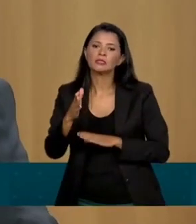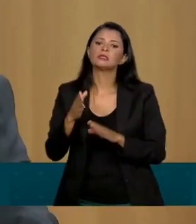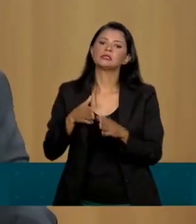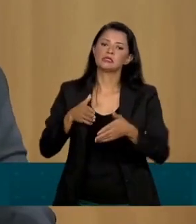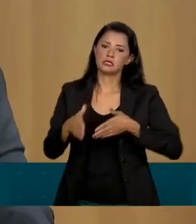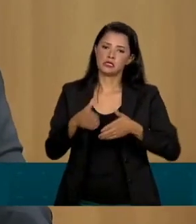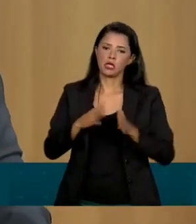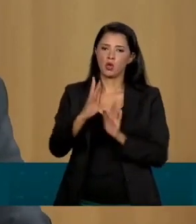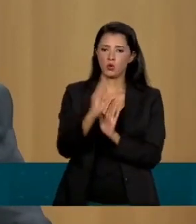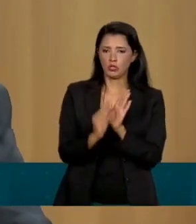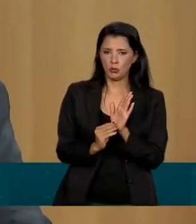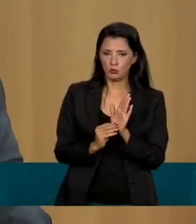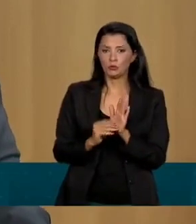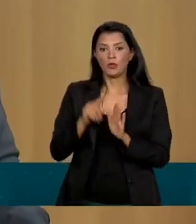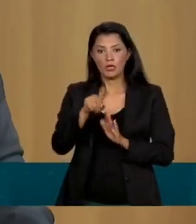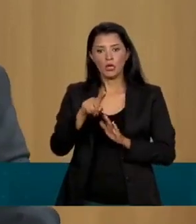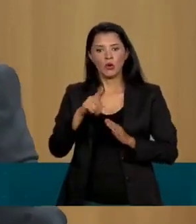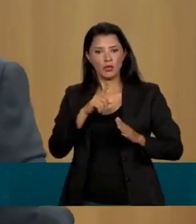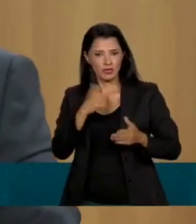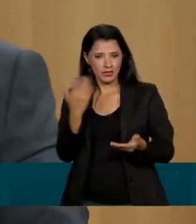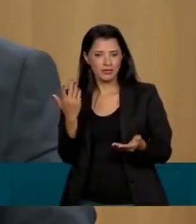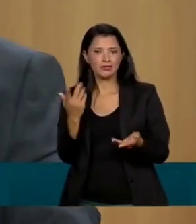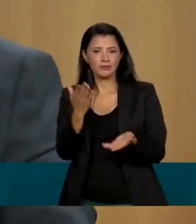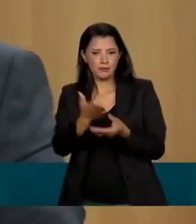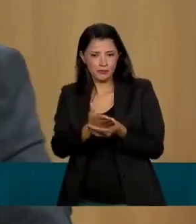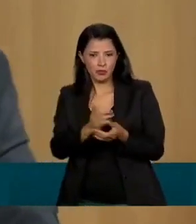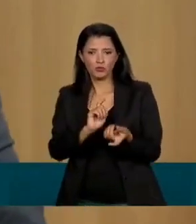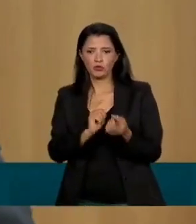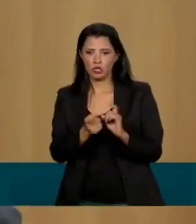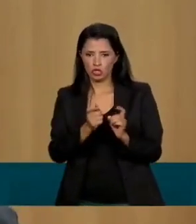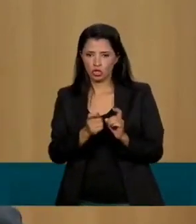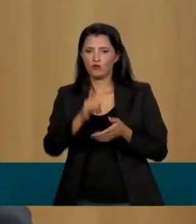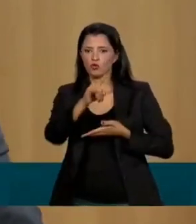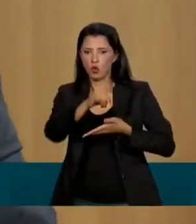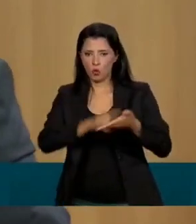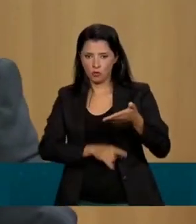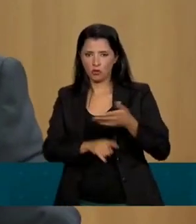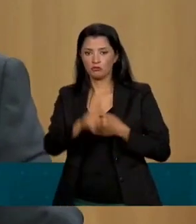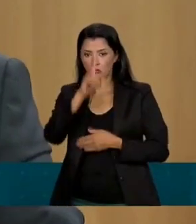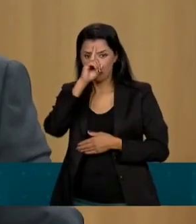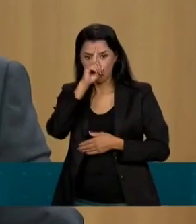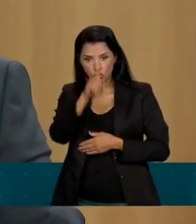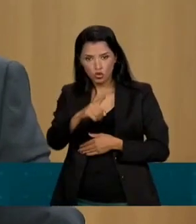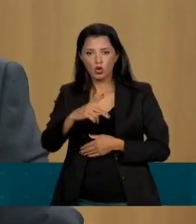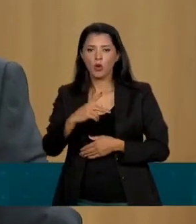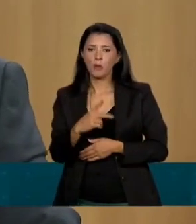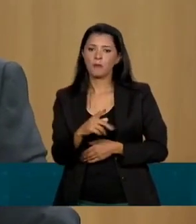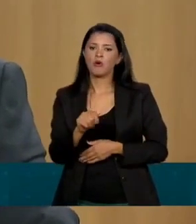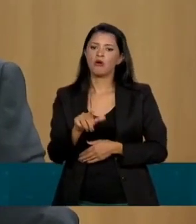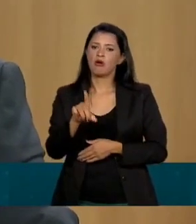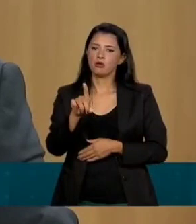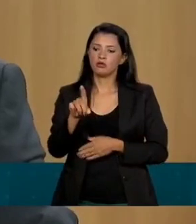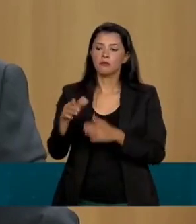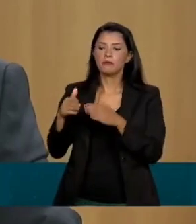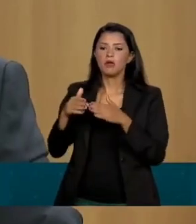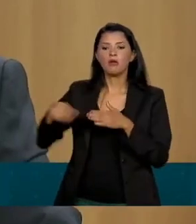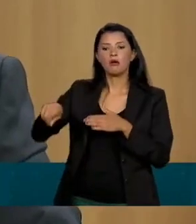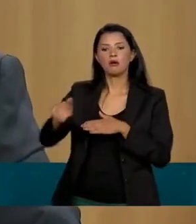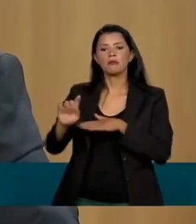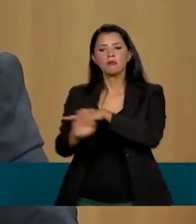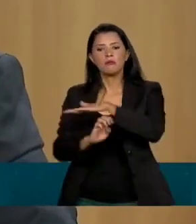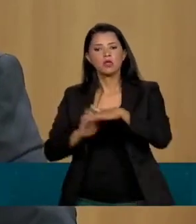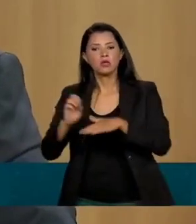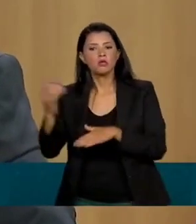nessa notificação desse processo administrativo que está sendo agora determinado, que as empresas nos